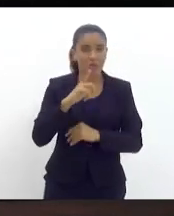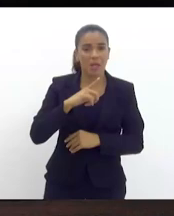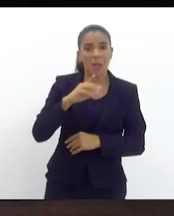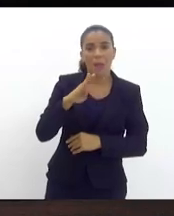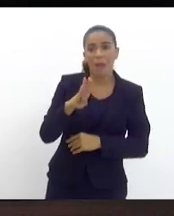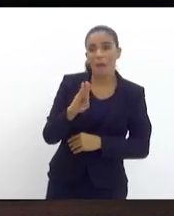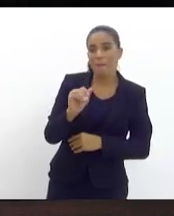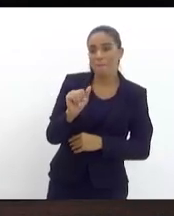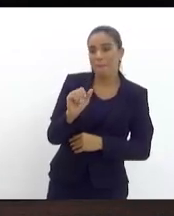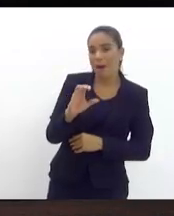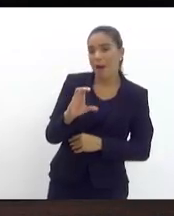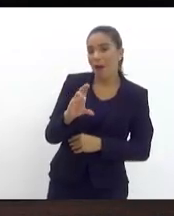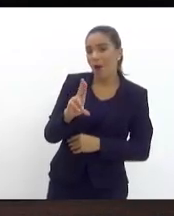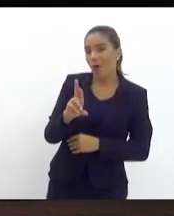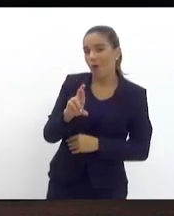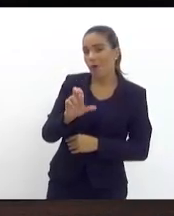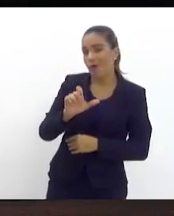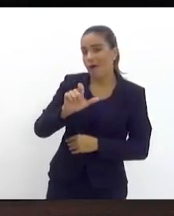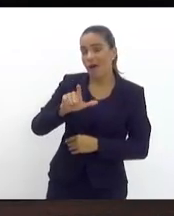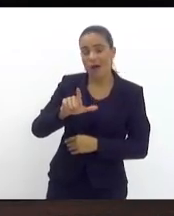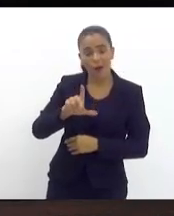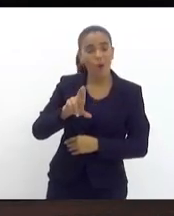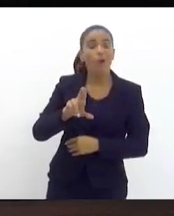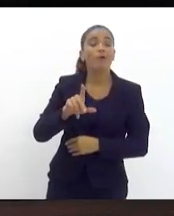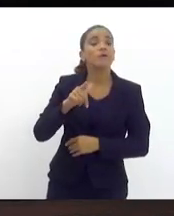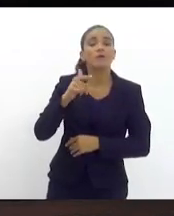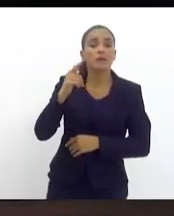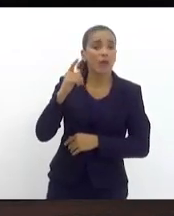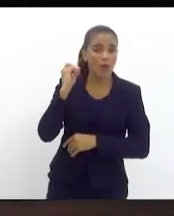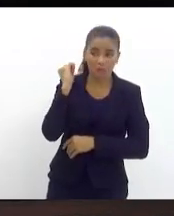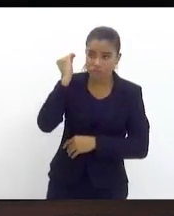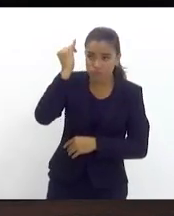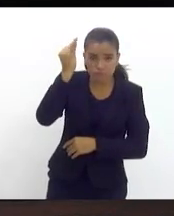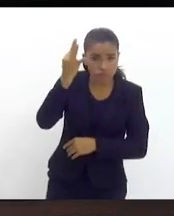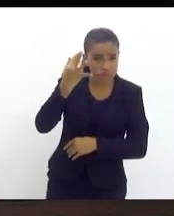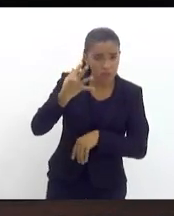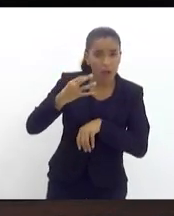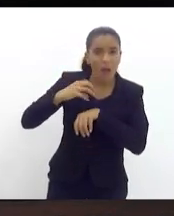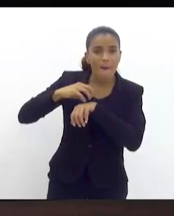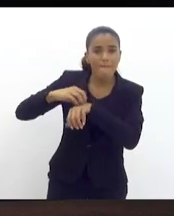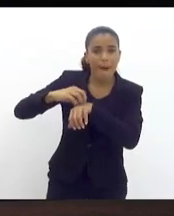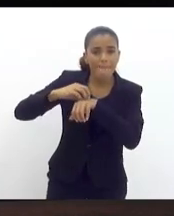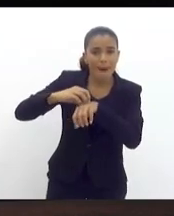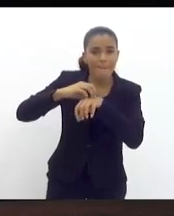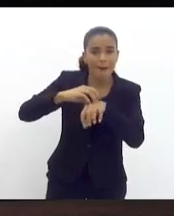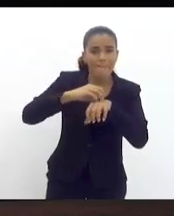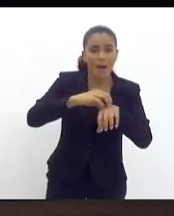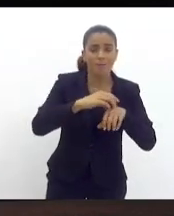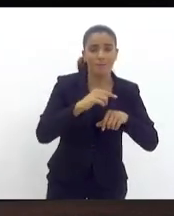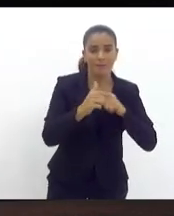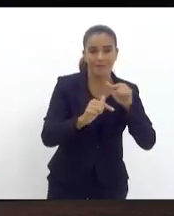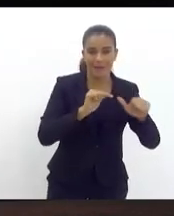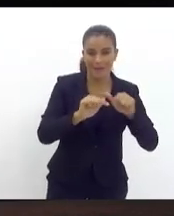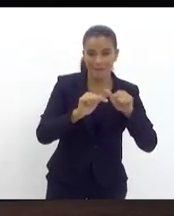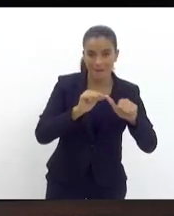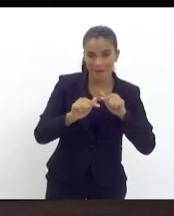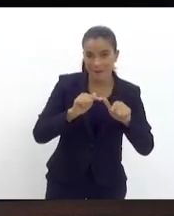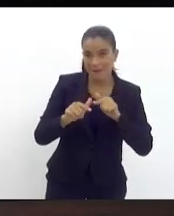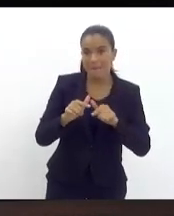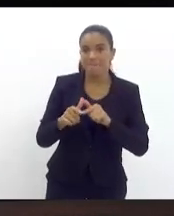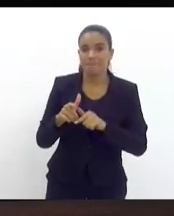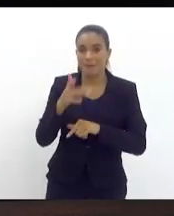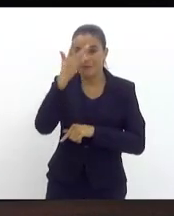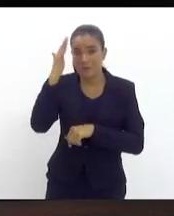famoso Bacurau que rodava a noite toda levando as pessoas para trabalhar com suas